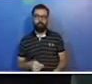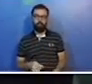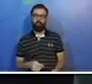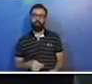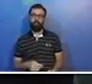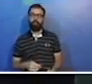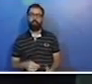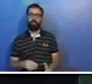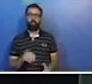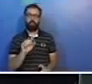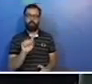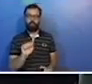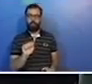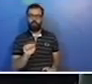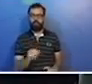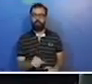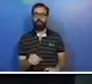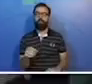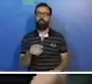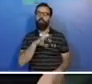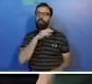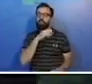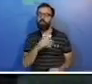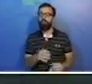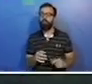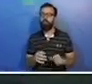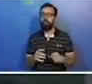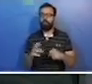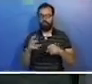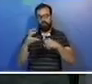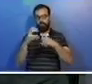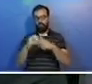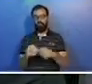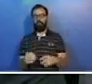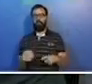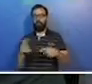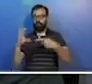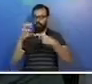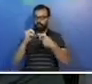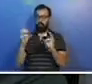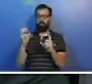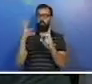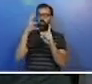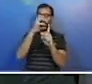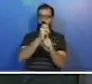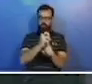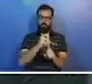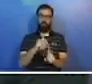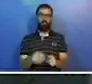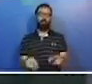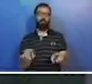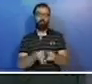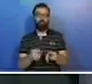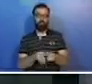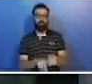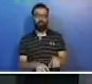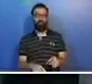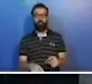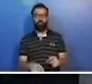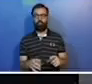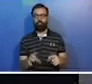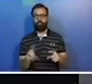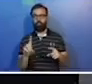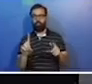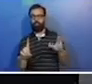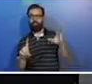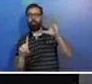de outros seres e também pode servir de alimento. Lembra da nossa cobra? A cobra